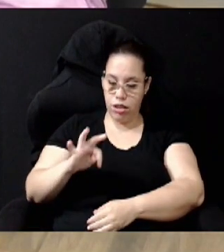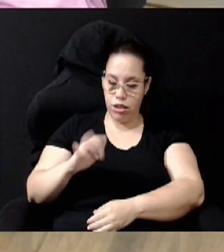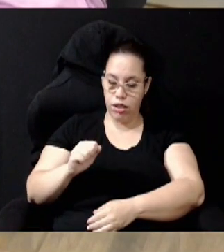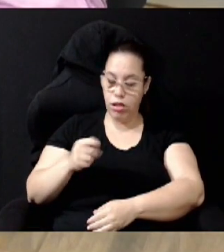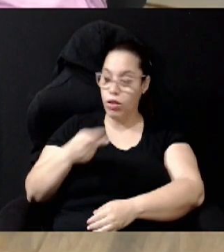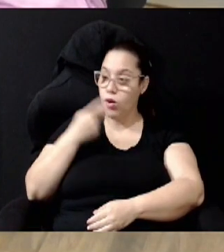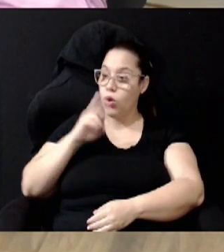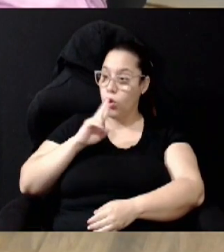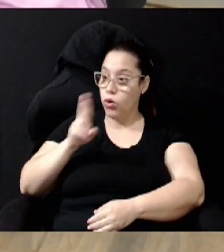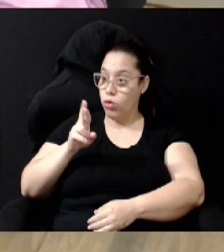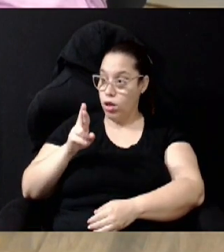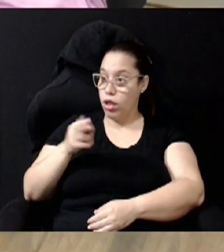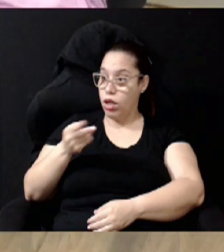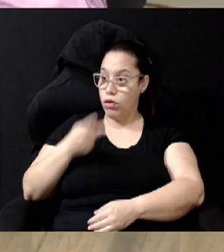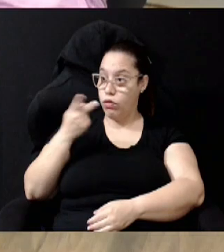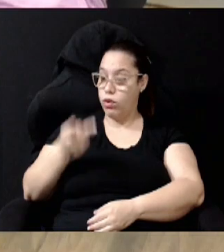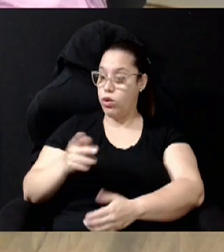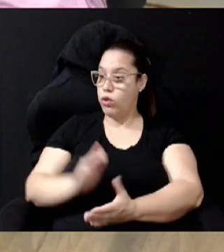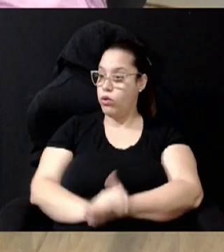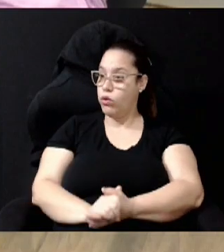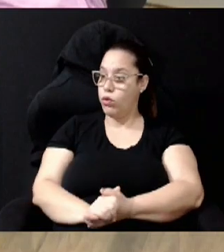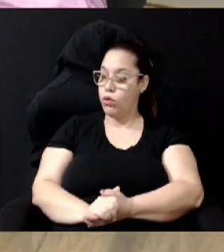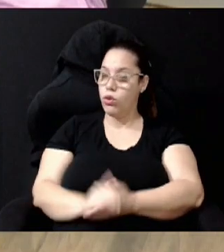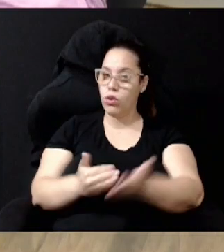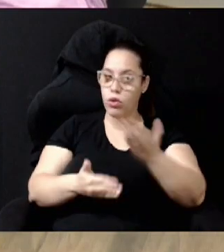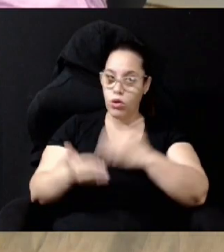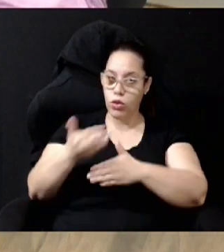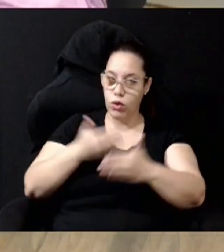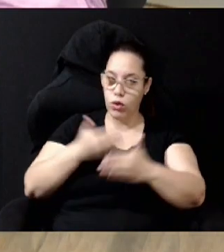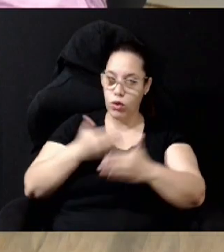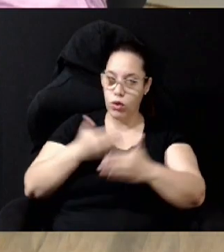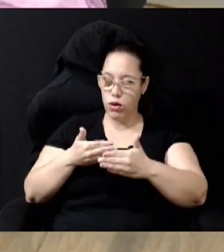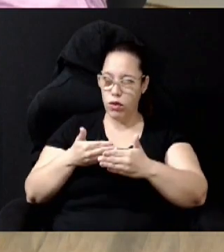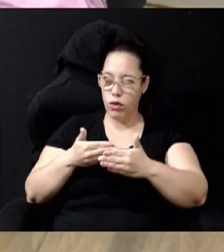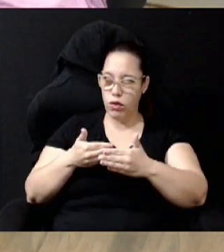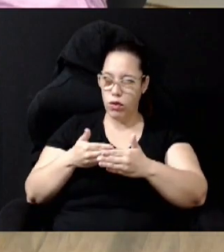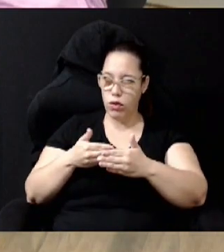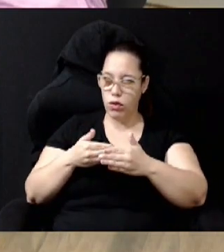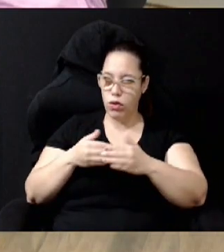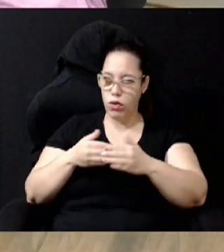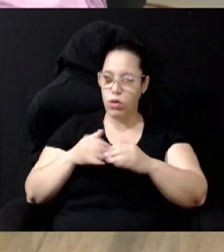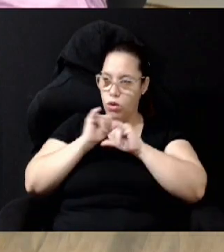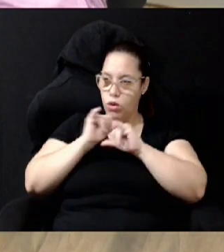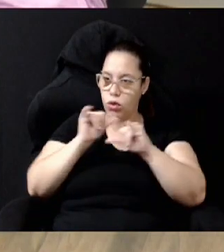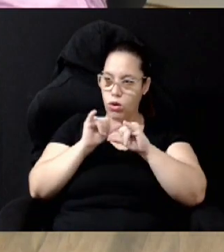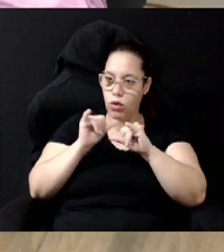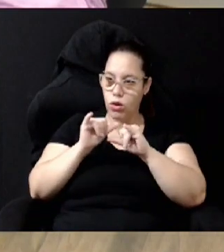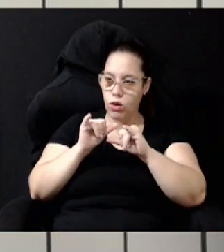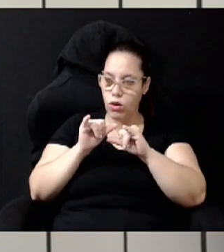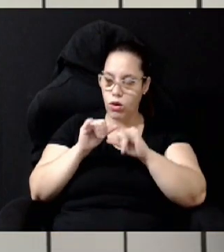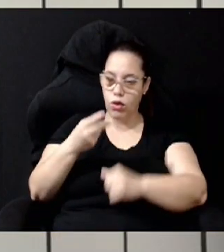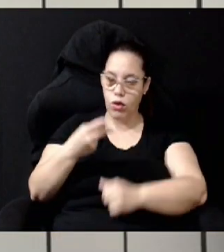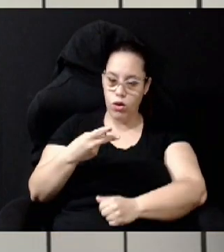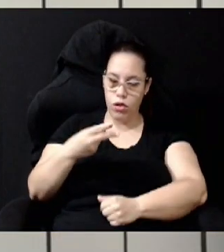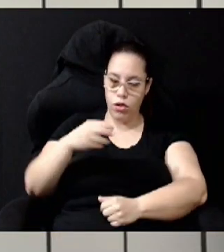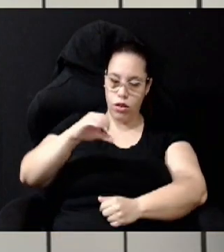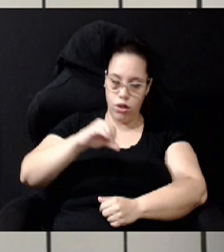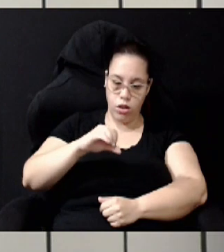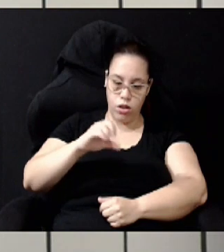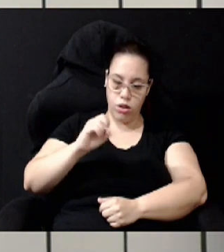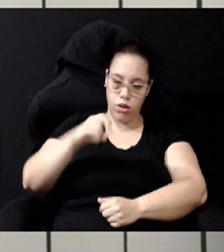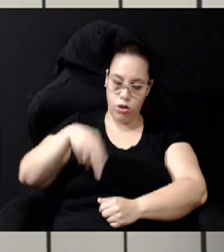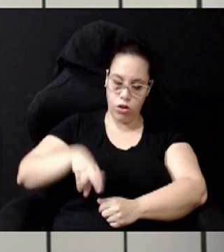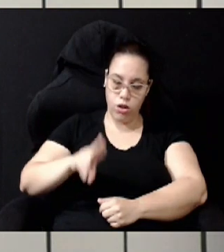que você participou, inclusive discursou na 29ª Conferência da ONU sobre Mudanças Climáticas,